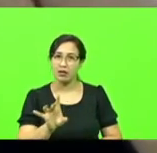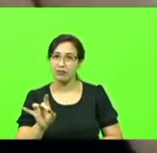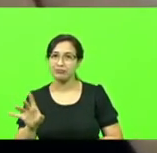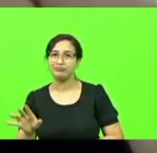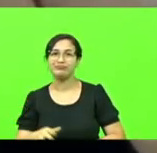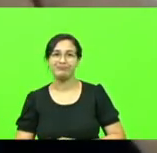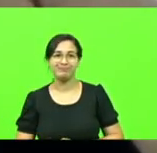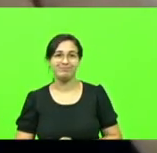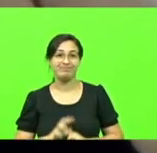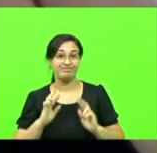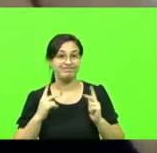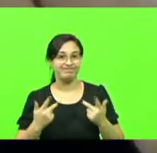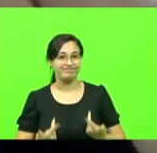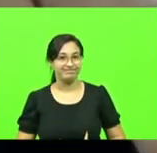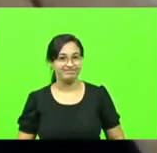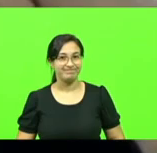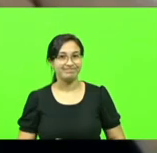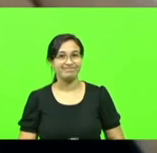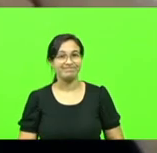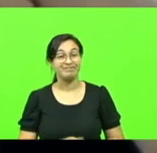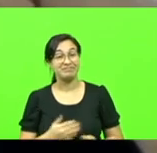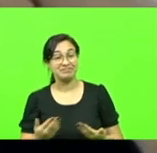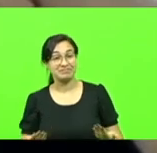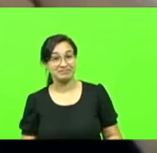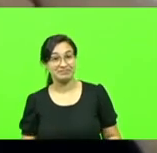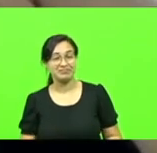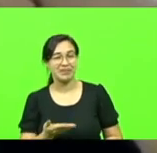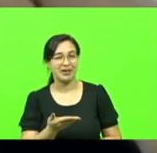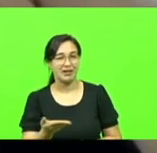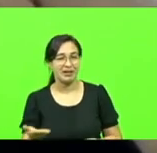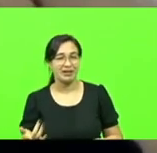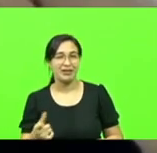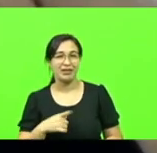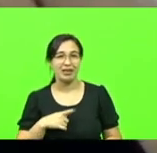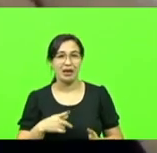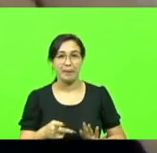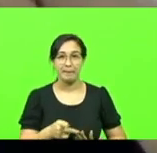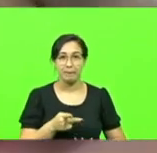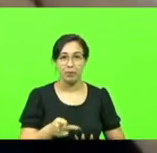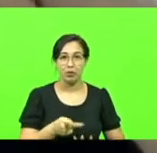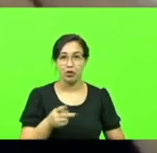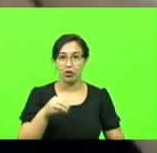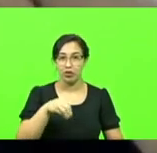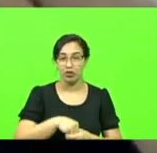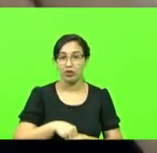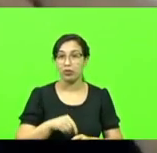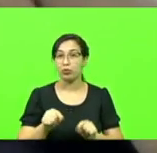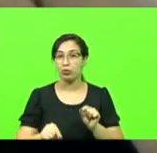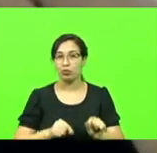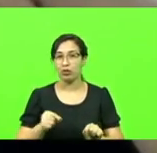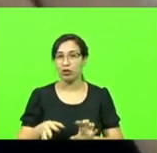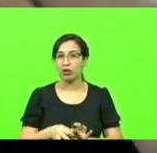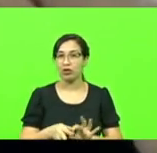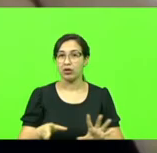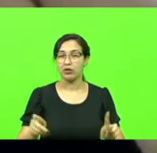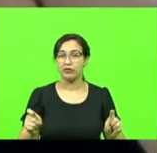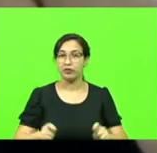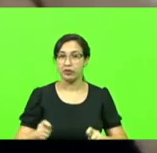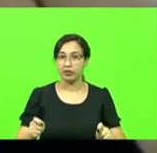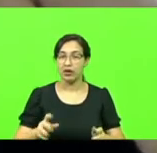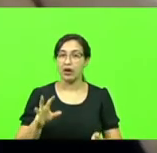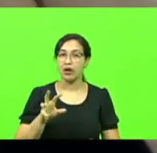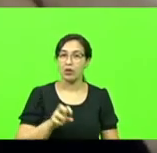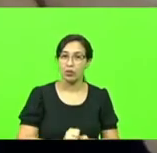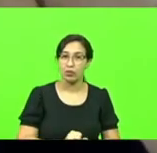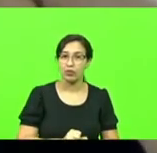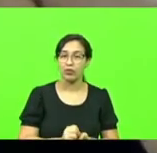humana. Então, ele prevê dentro de uma portaria que disponibilizou a contratualização, né, das APAEs,